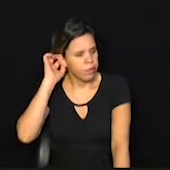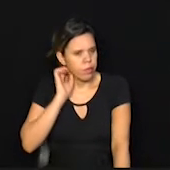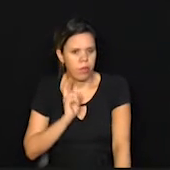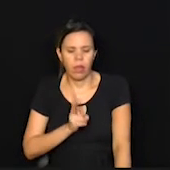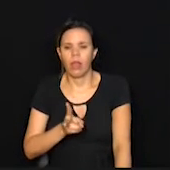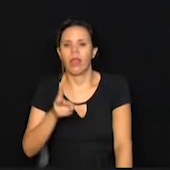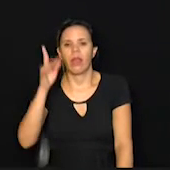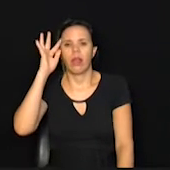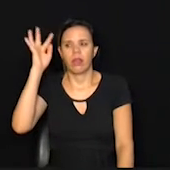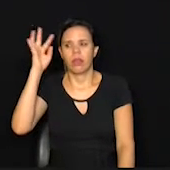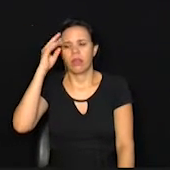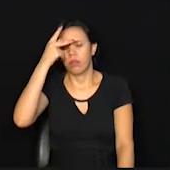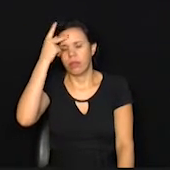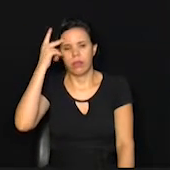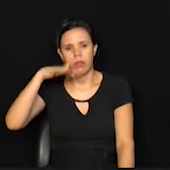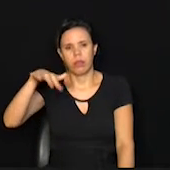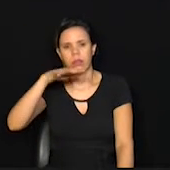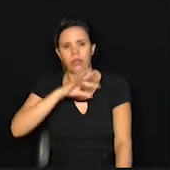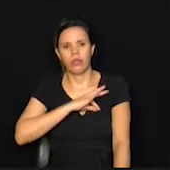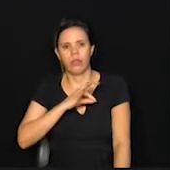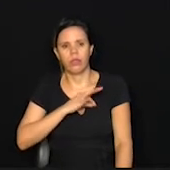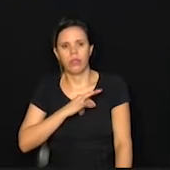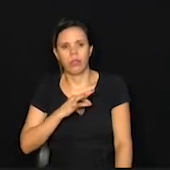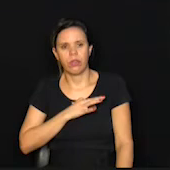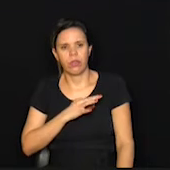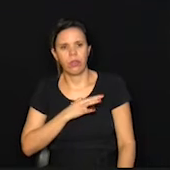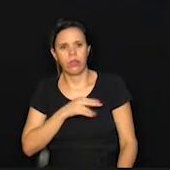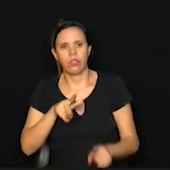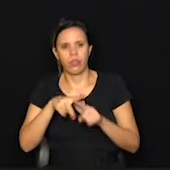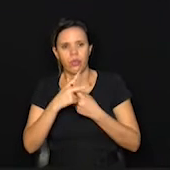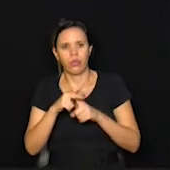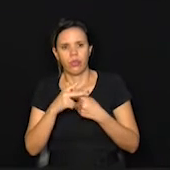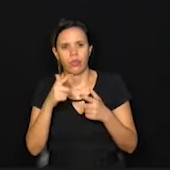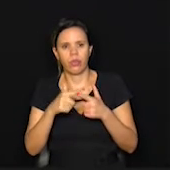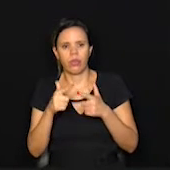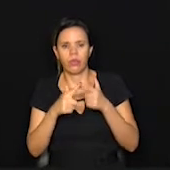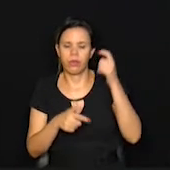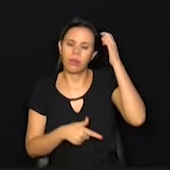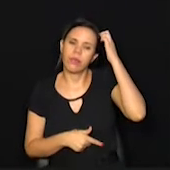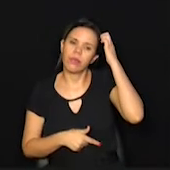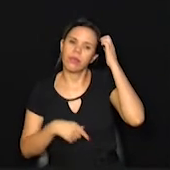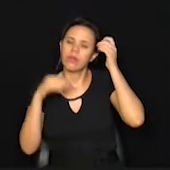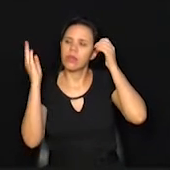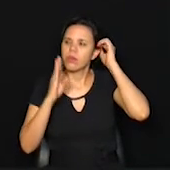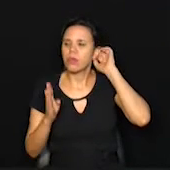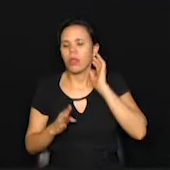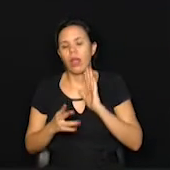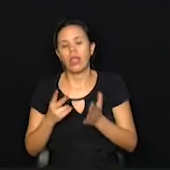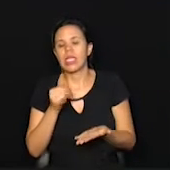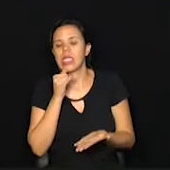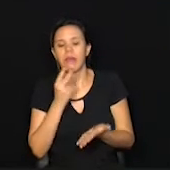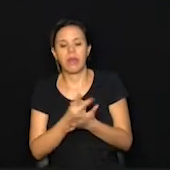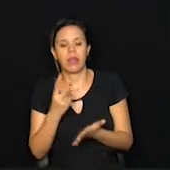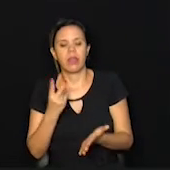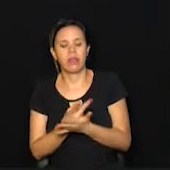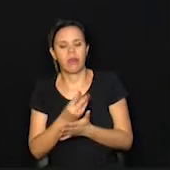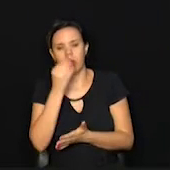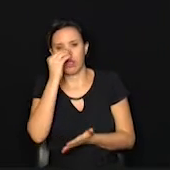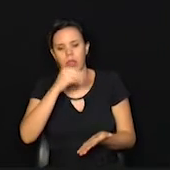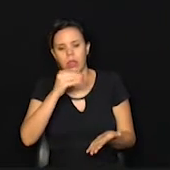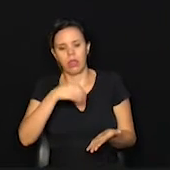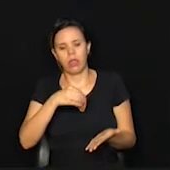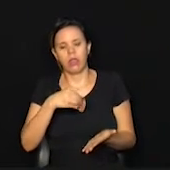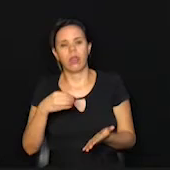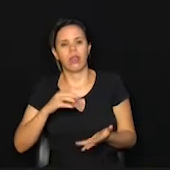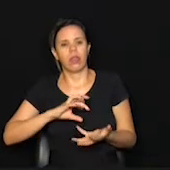permanecem no Imaginário Popular que os militares vão consertar a situação a mesma rejeição as reformas de base